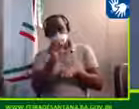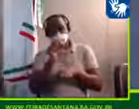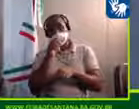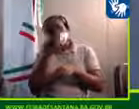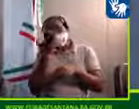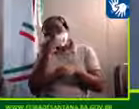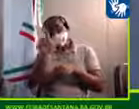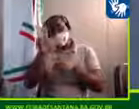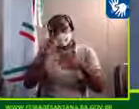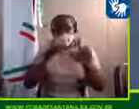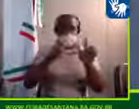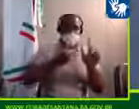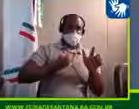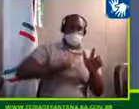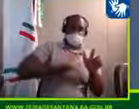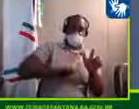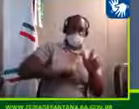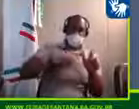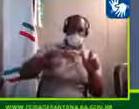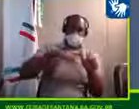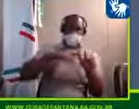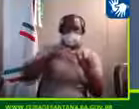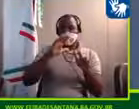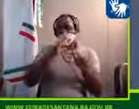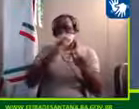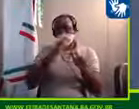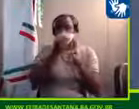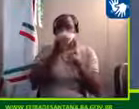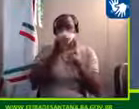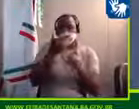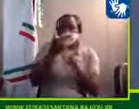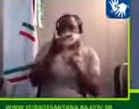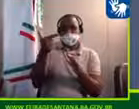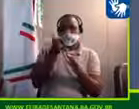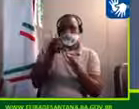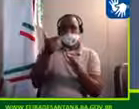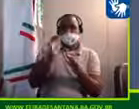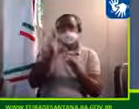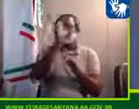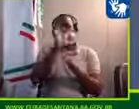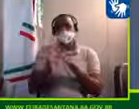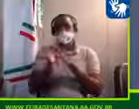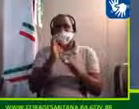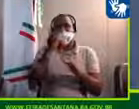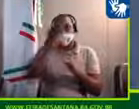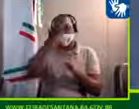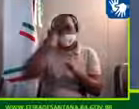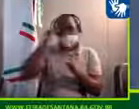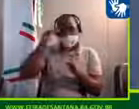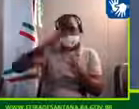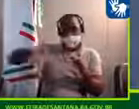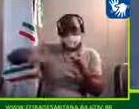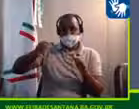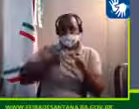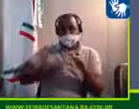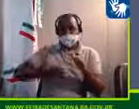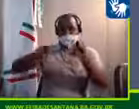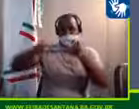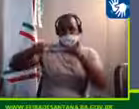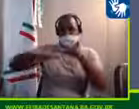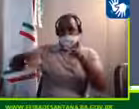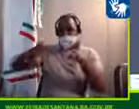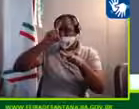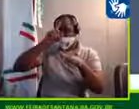e 40 e em torno de 22% de ocupação nos nossos leitos de